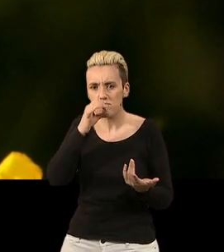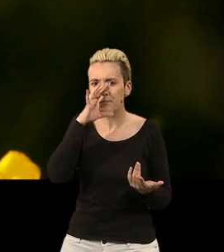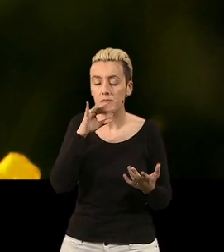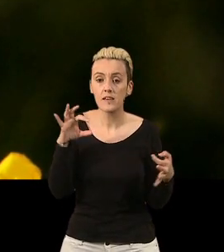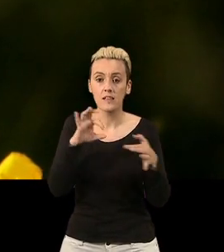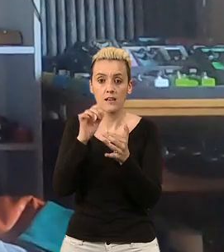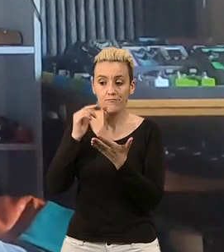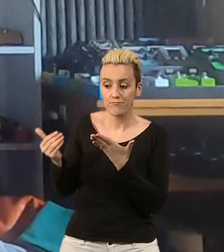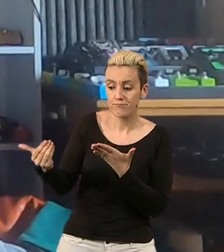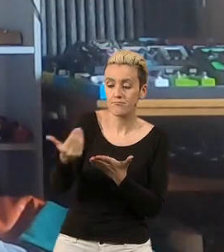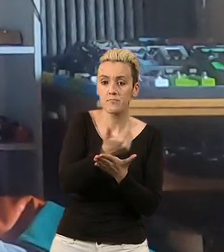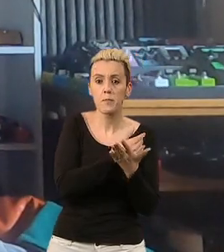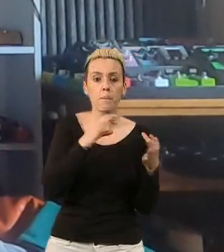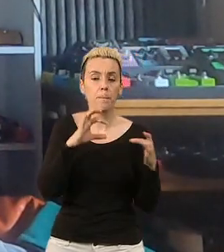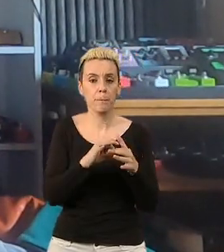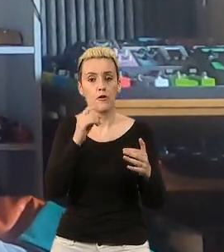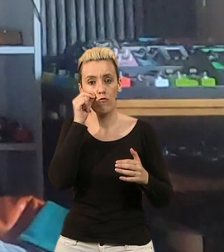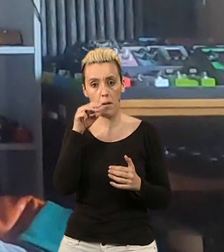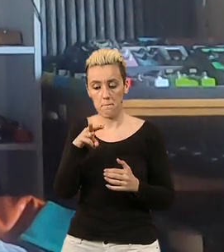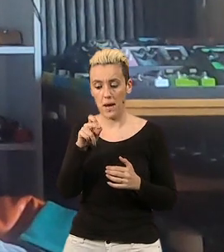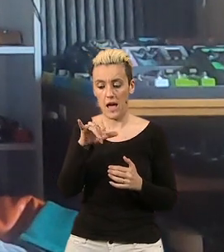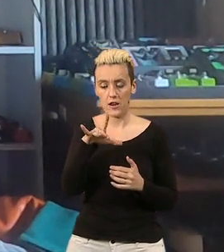Mário Correia, das edições de Sons da Terra,